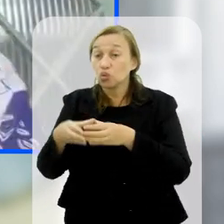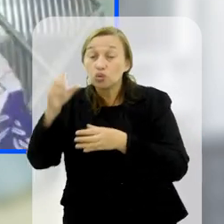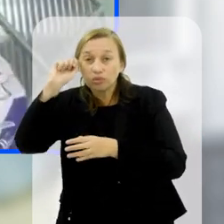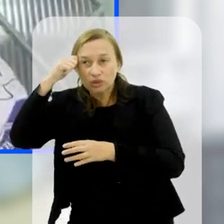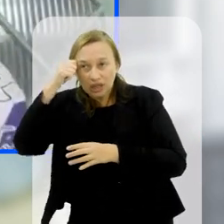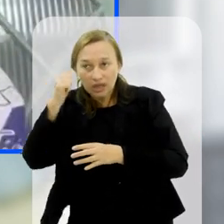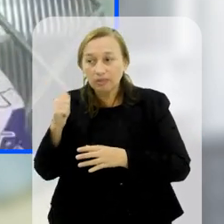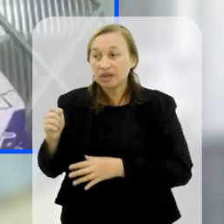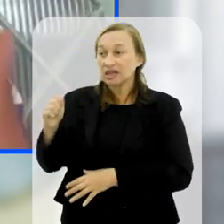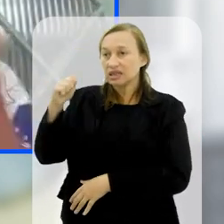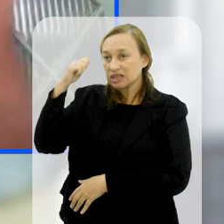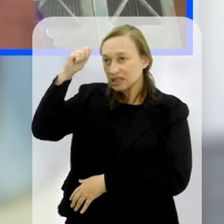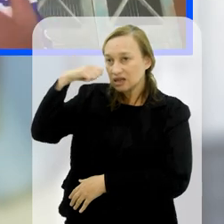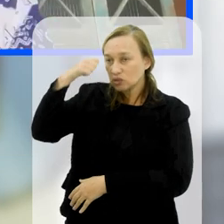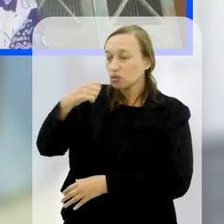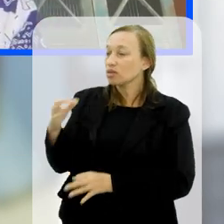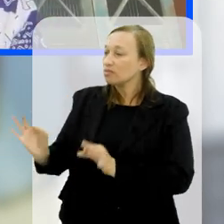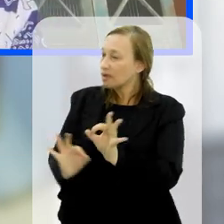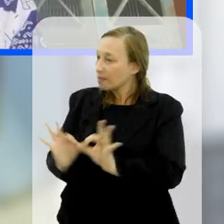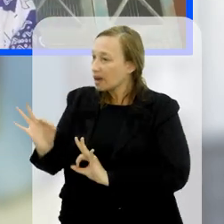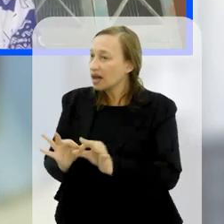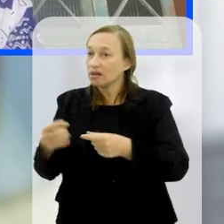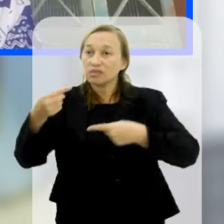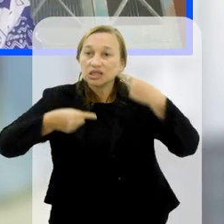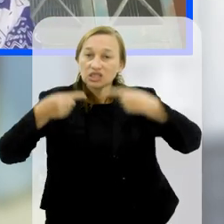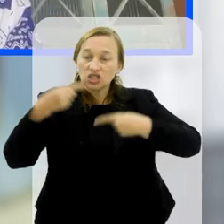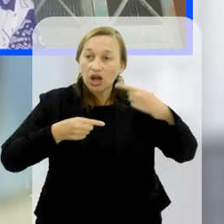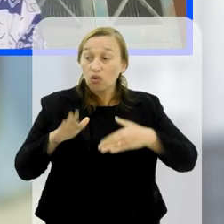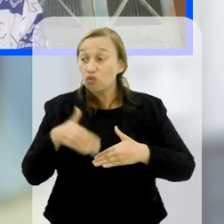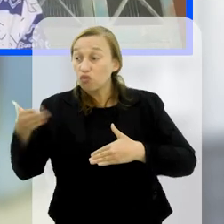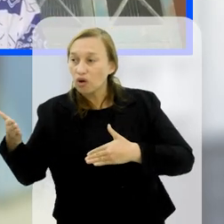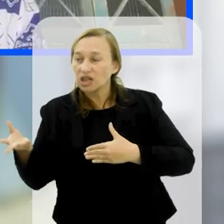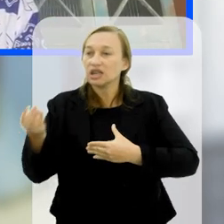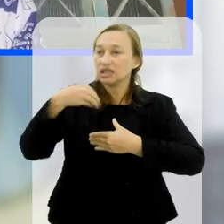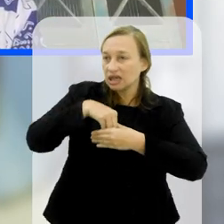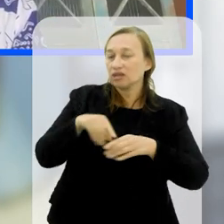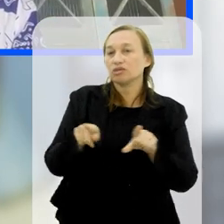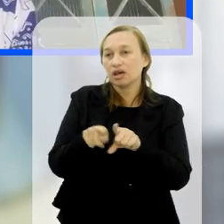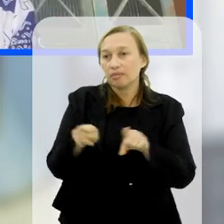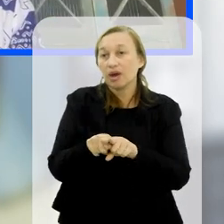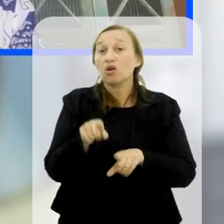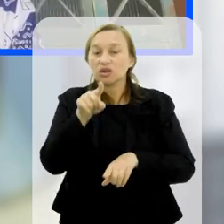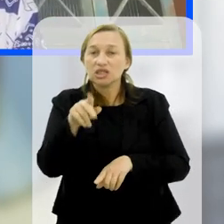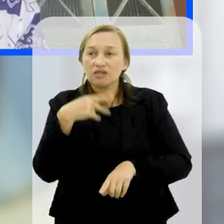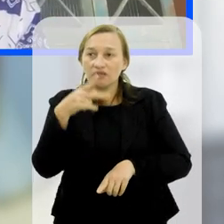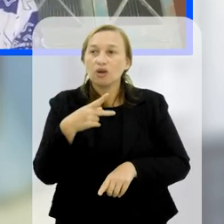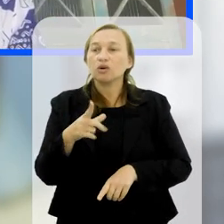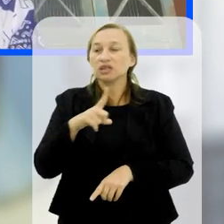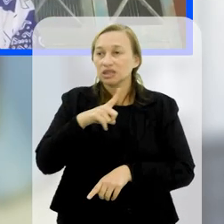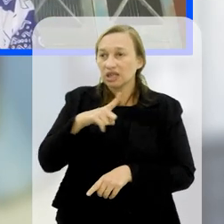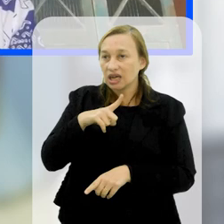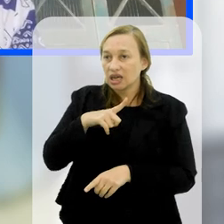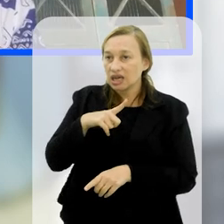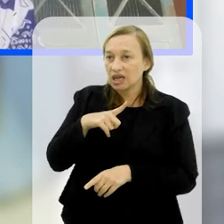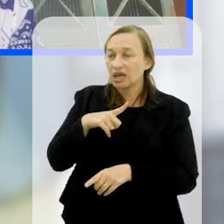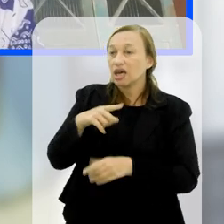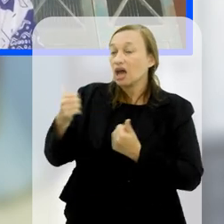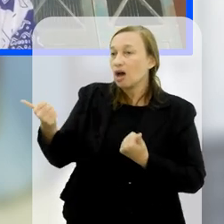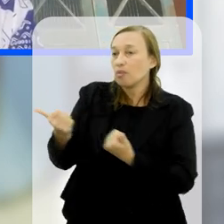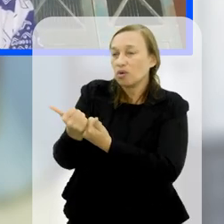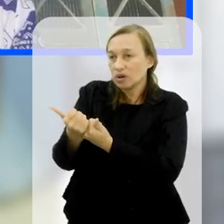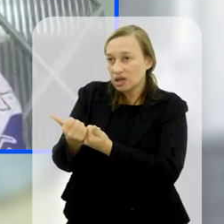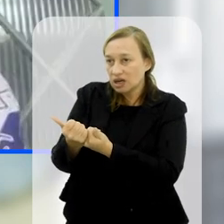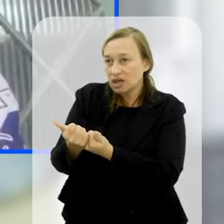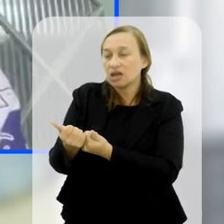que esses atores estejam preparados para esse diálogo fora e dentro também. Então, como você falou, tem mentoria jurídica, onde